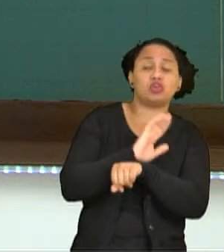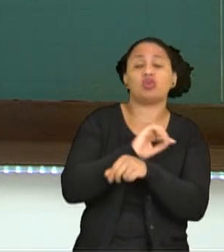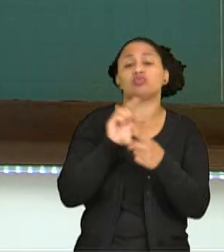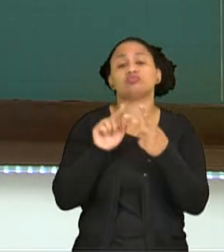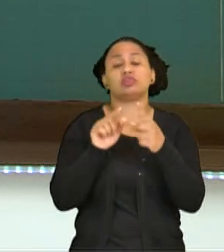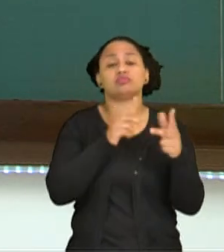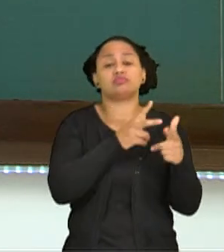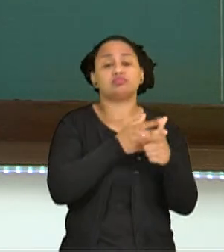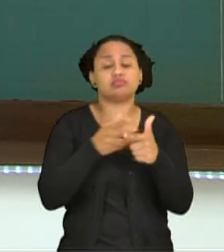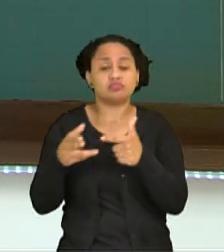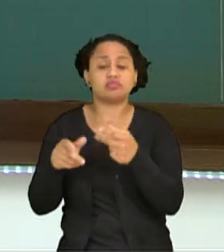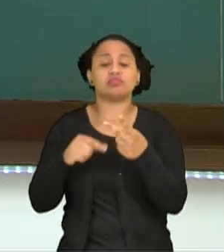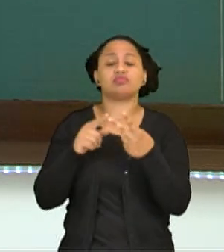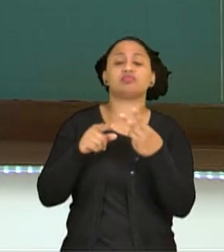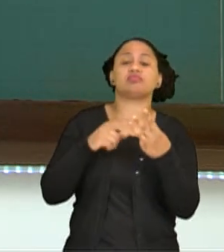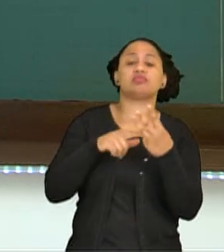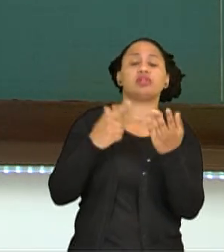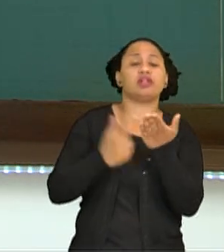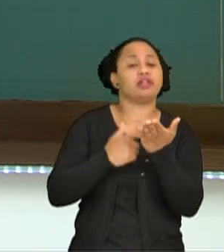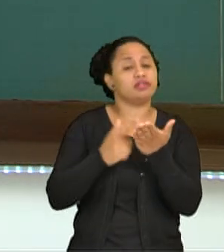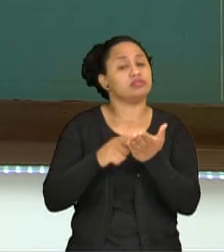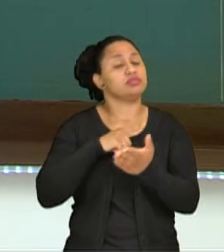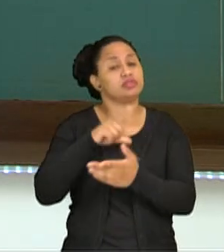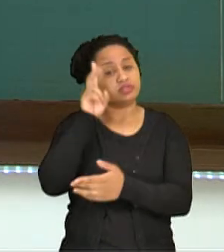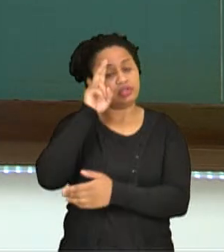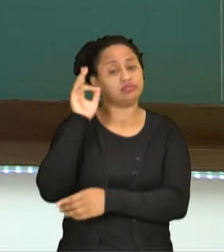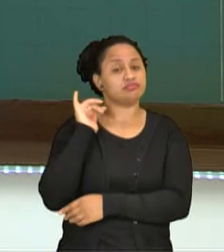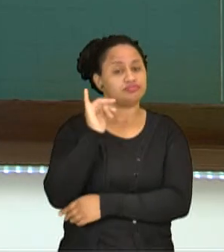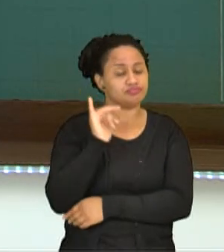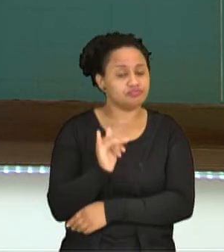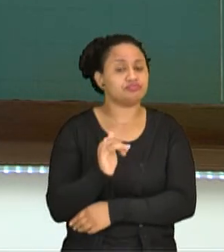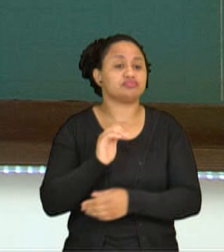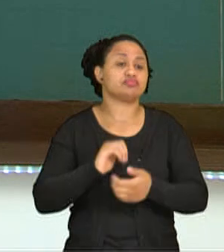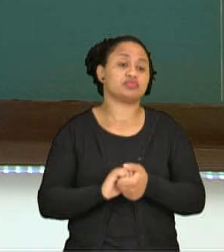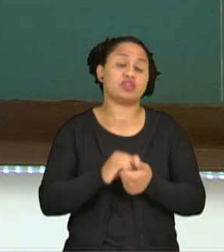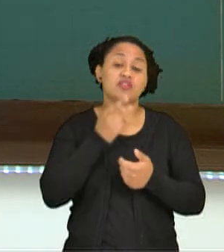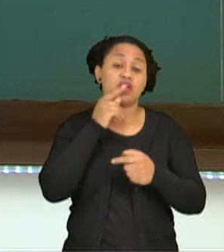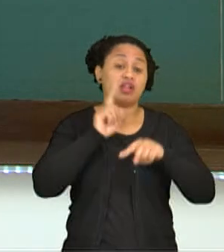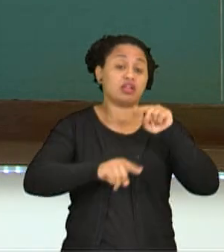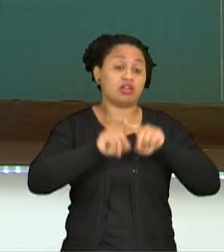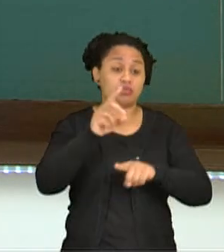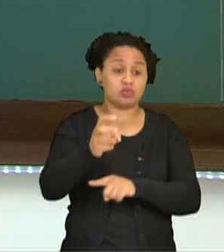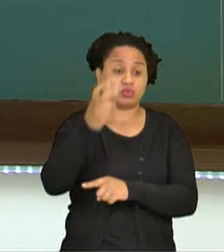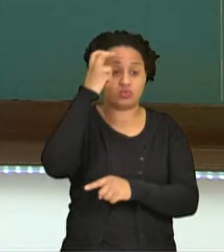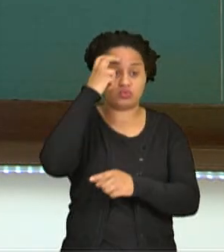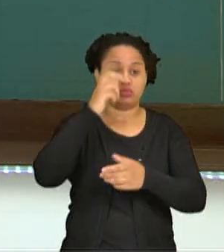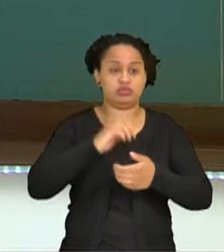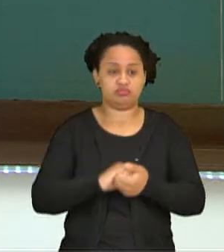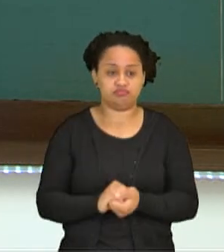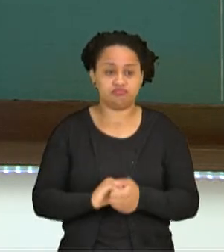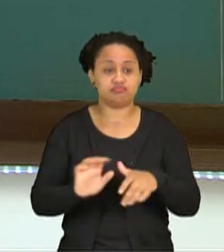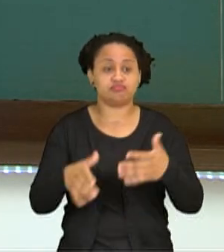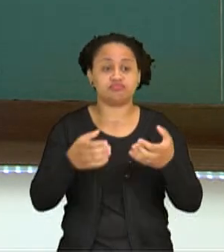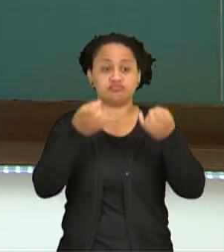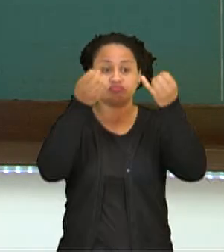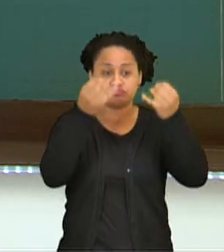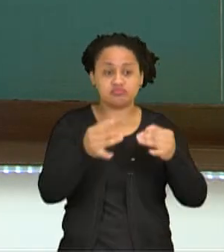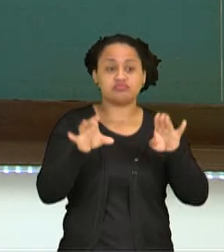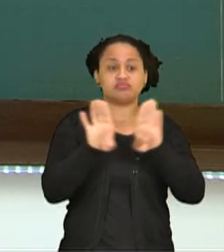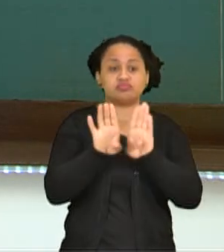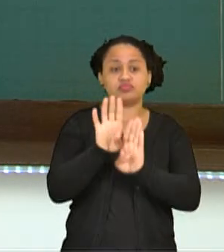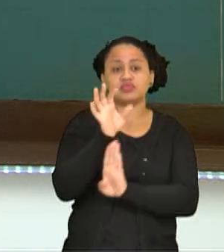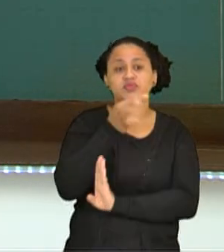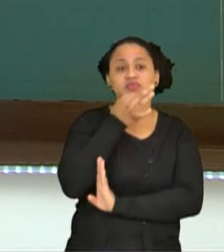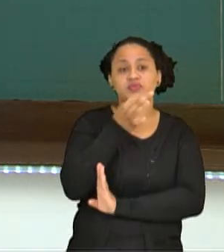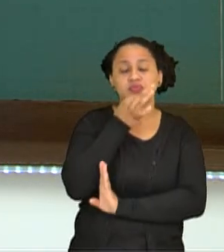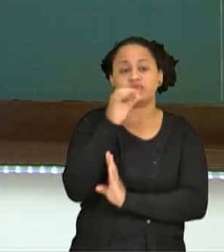uma série, um livro, que conta uma história. A gente chama isso de produto cultural. As explicações e opiniões do autor,